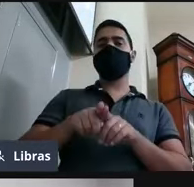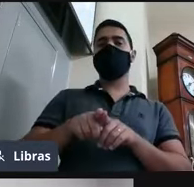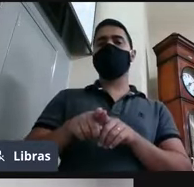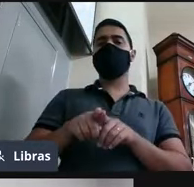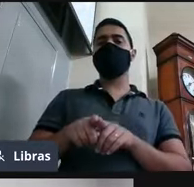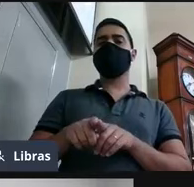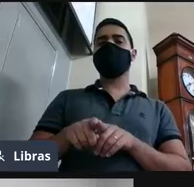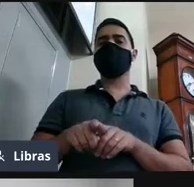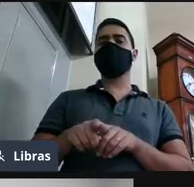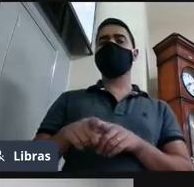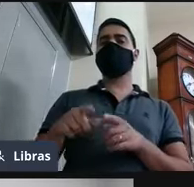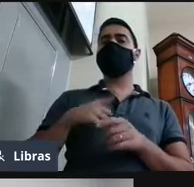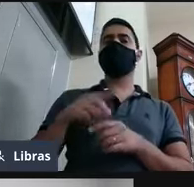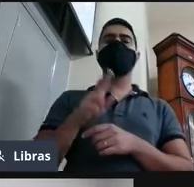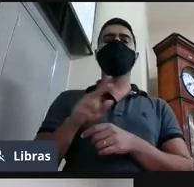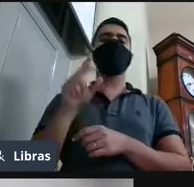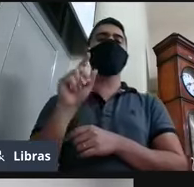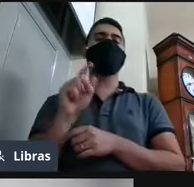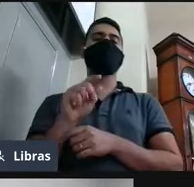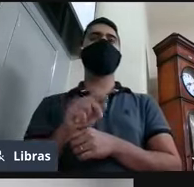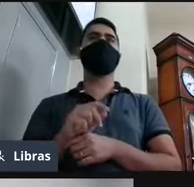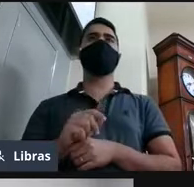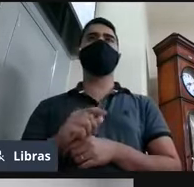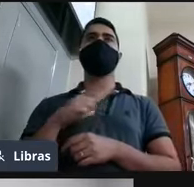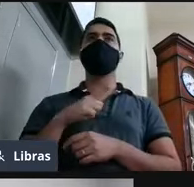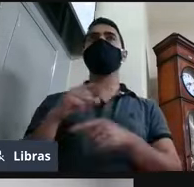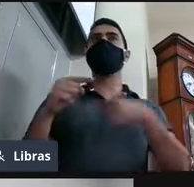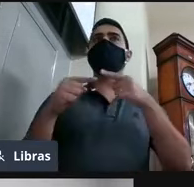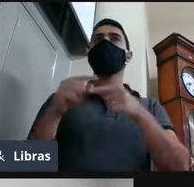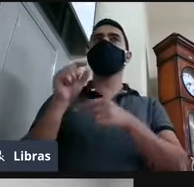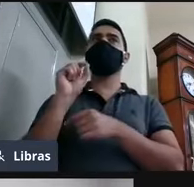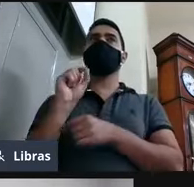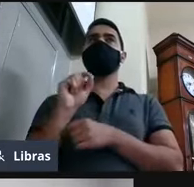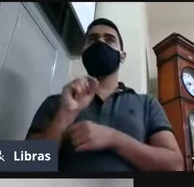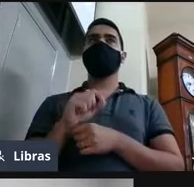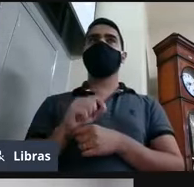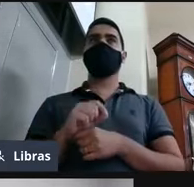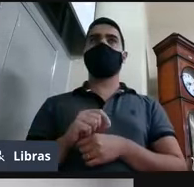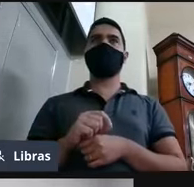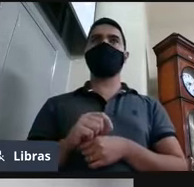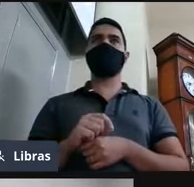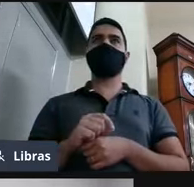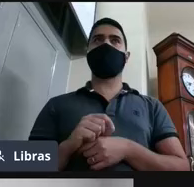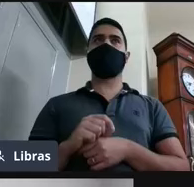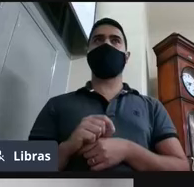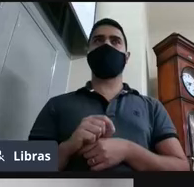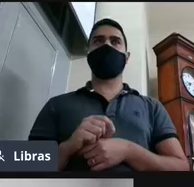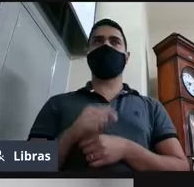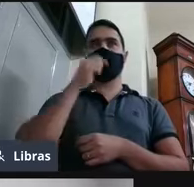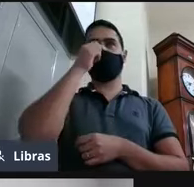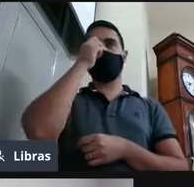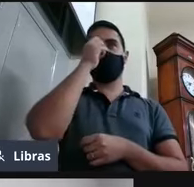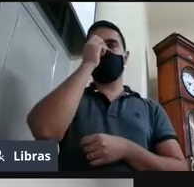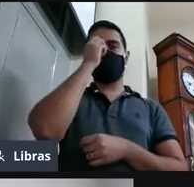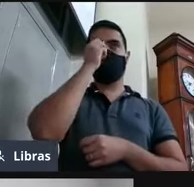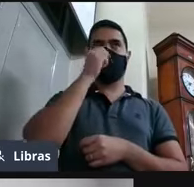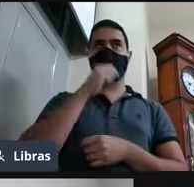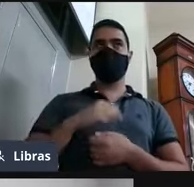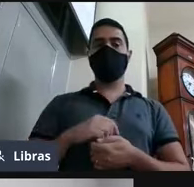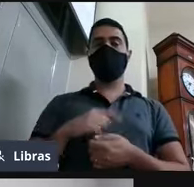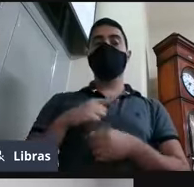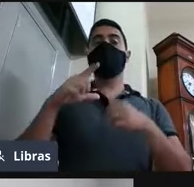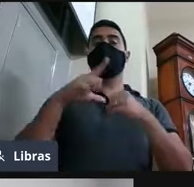como ordenador de despesa desses recursos, tendo em vista a sua condição de gestor dos recursos de educação, na forma do